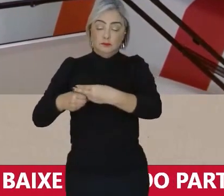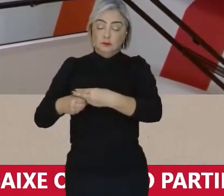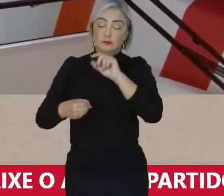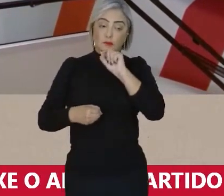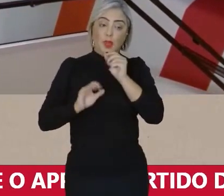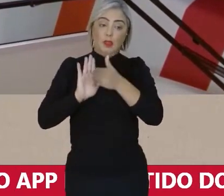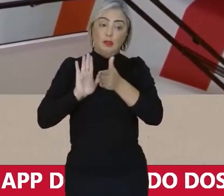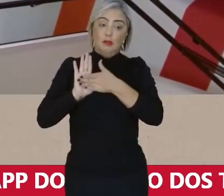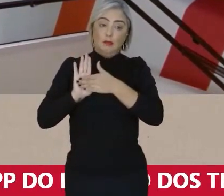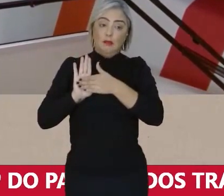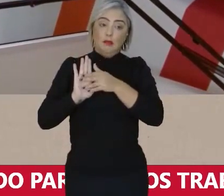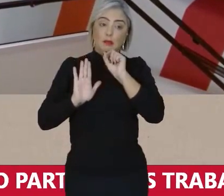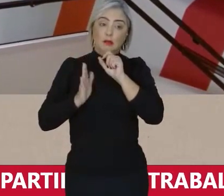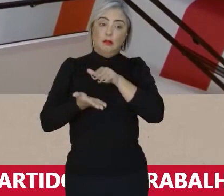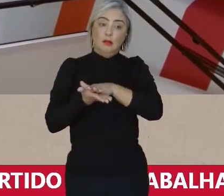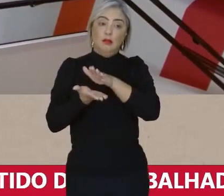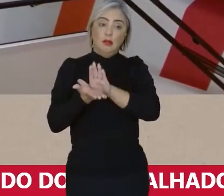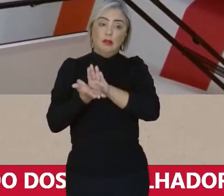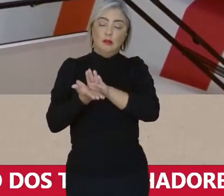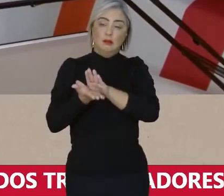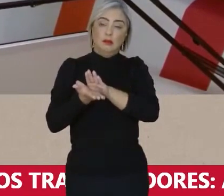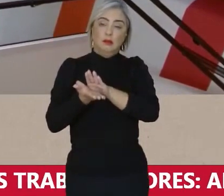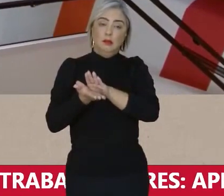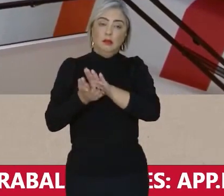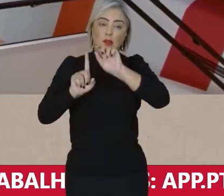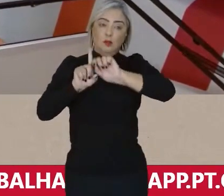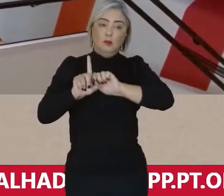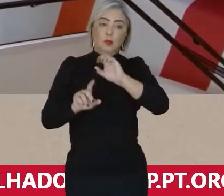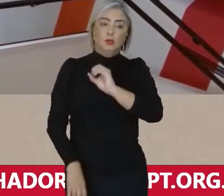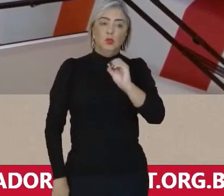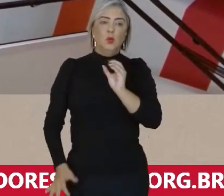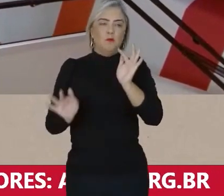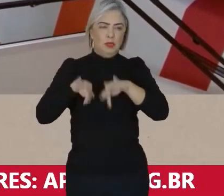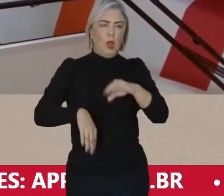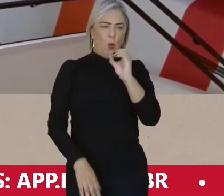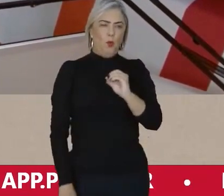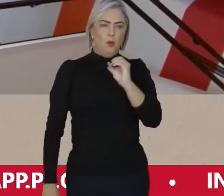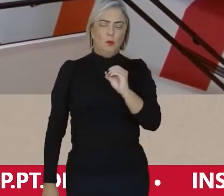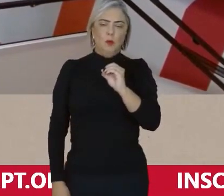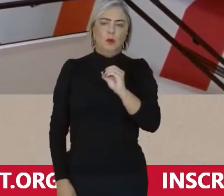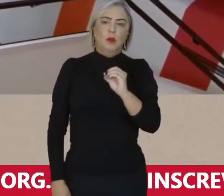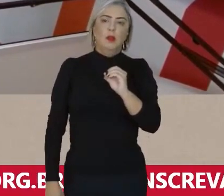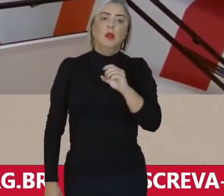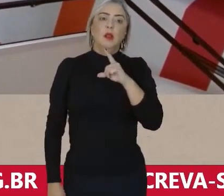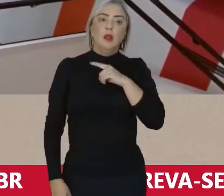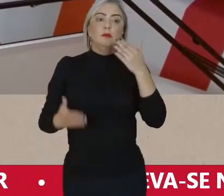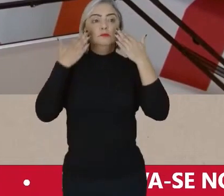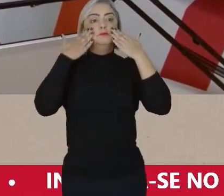essa campanha será, como eu disse, lançada no mês de outubro, no final de outubro, e vai